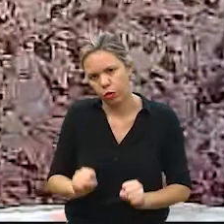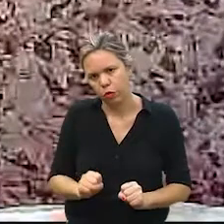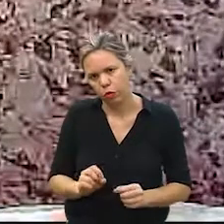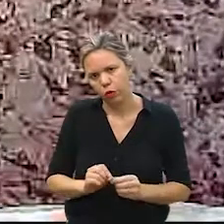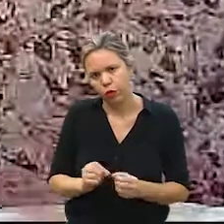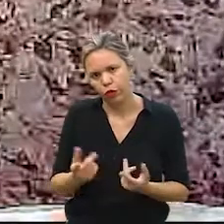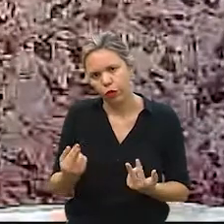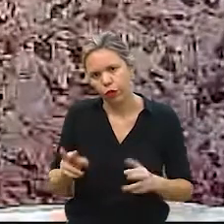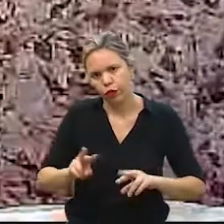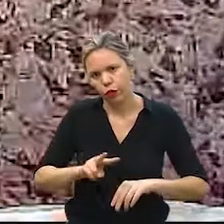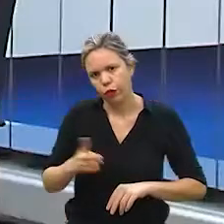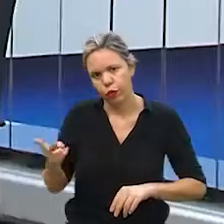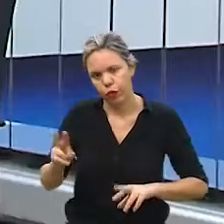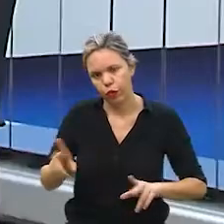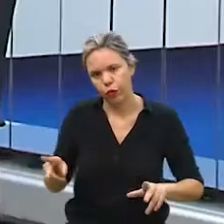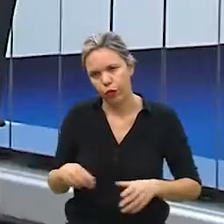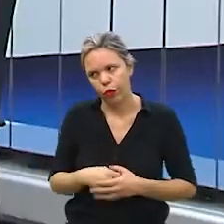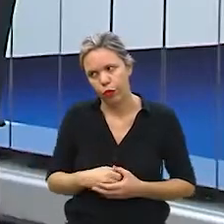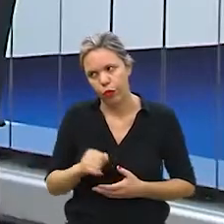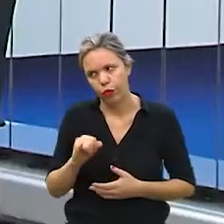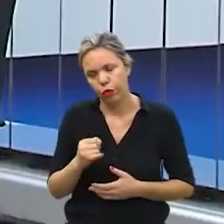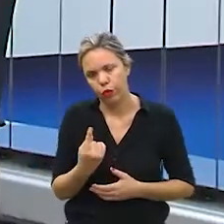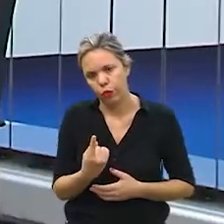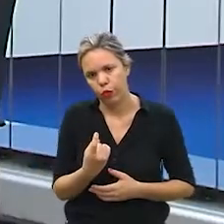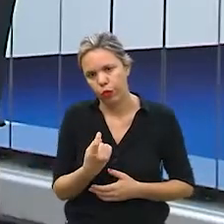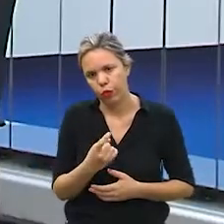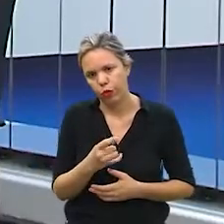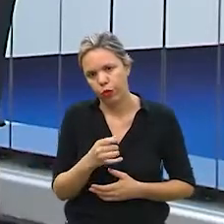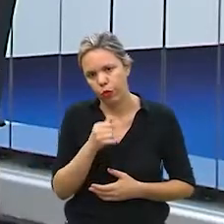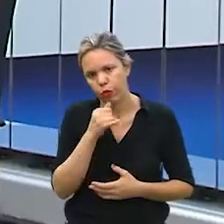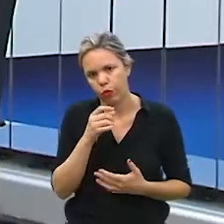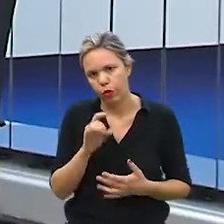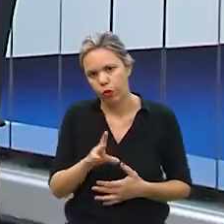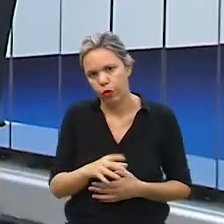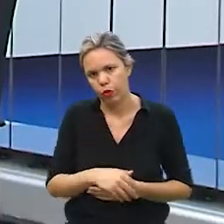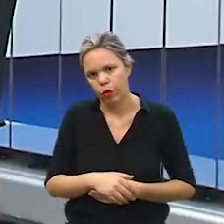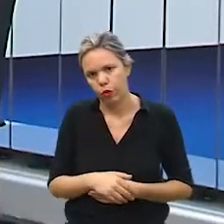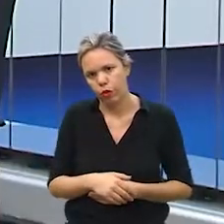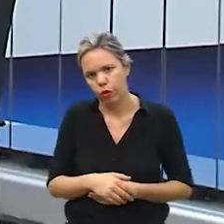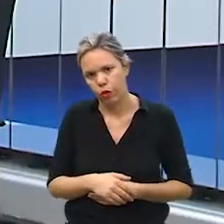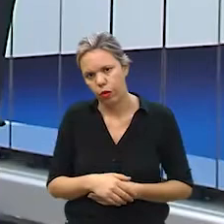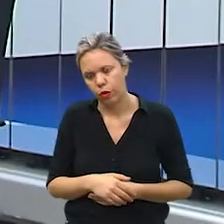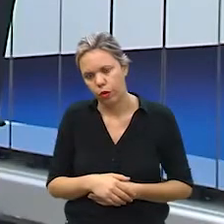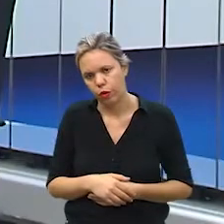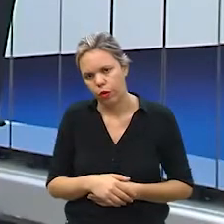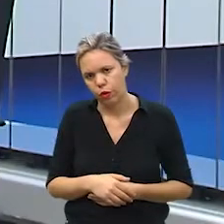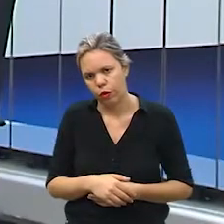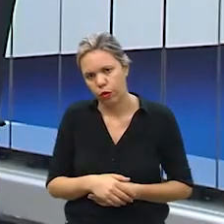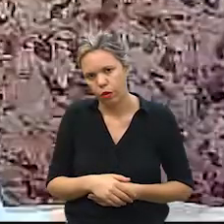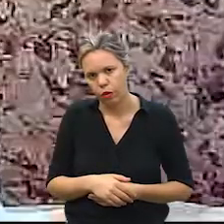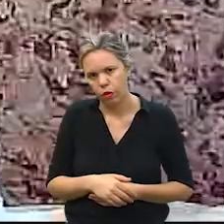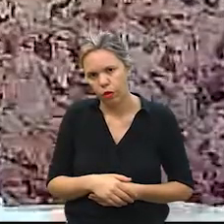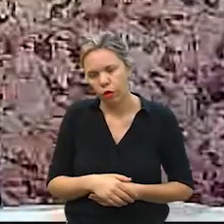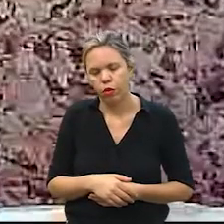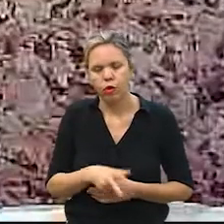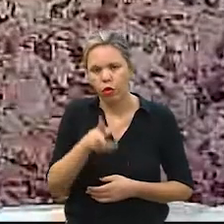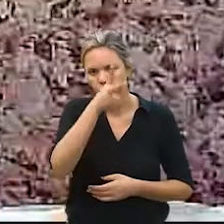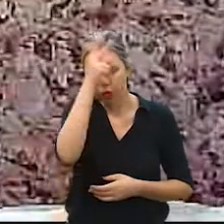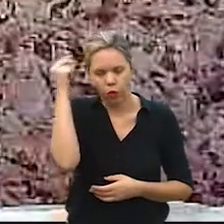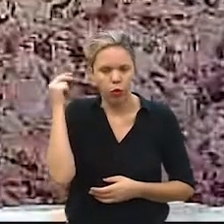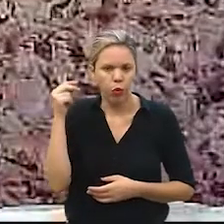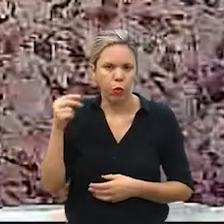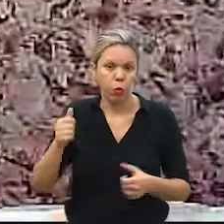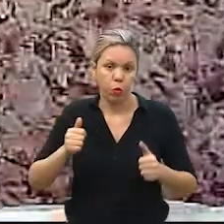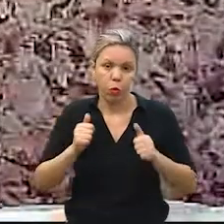exatamente o inverso. Né? Se só não pode fazer... o poder público. Muito mais engessado.